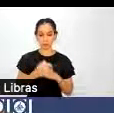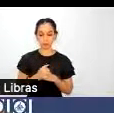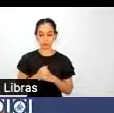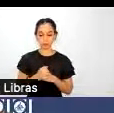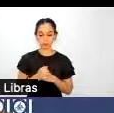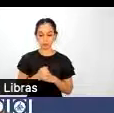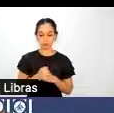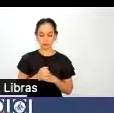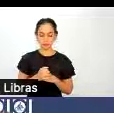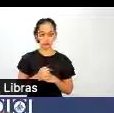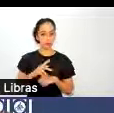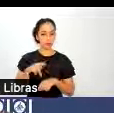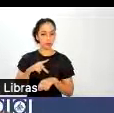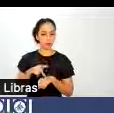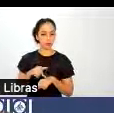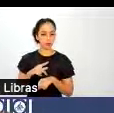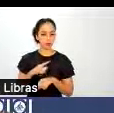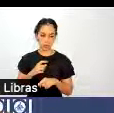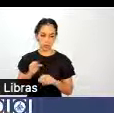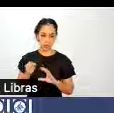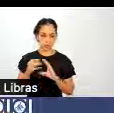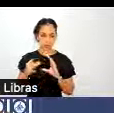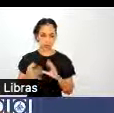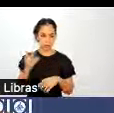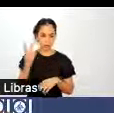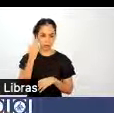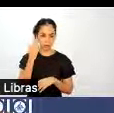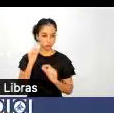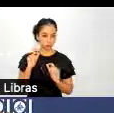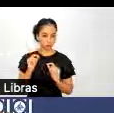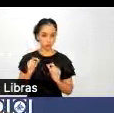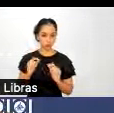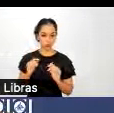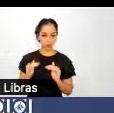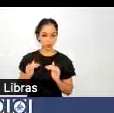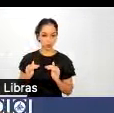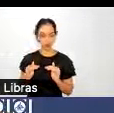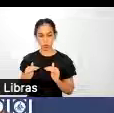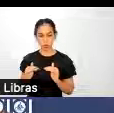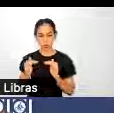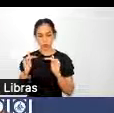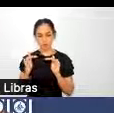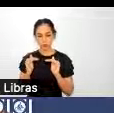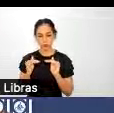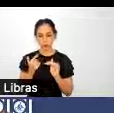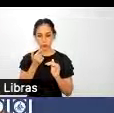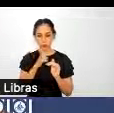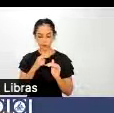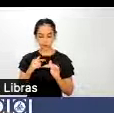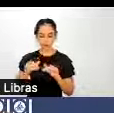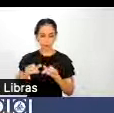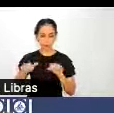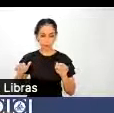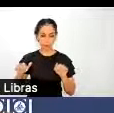E as praças, elas têm essa característica comum de uma superfície, né? A criação dessas superfícies